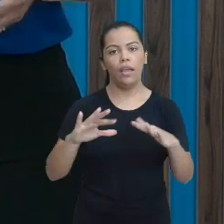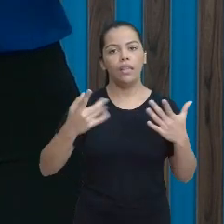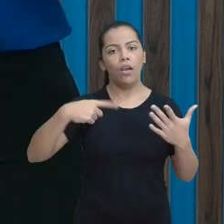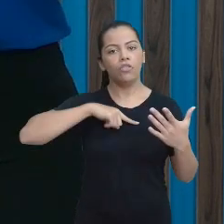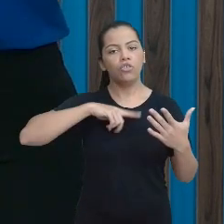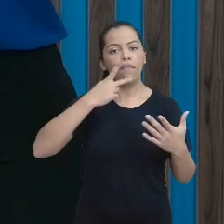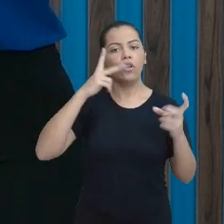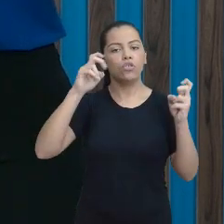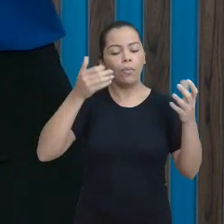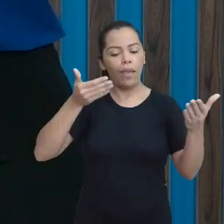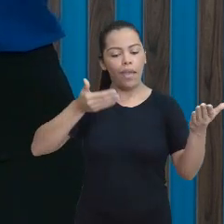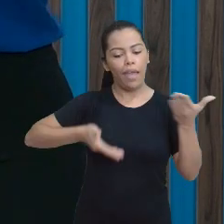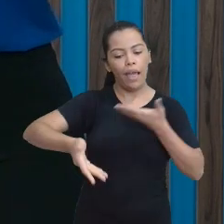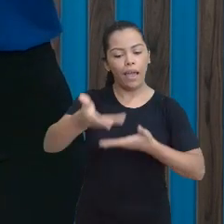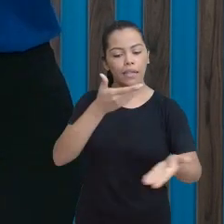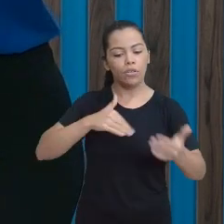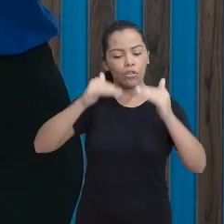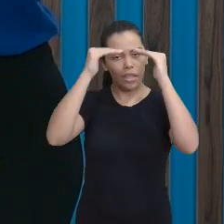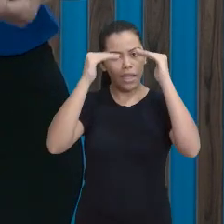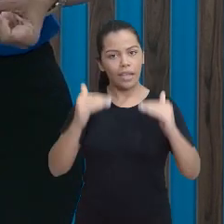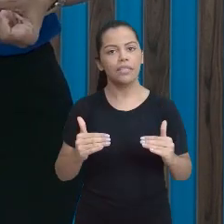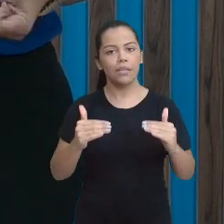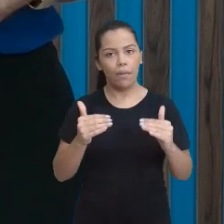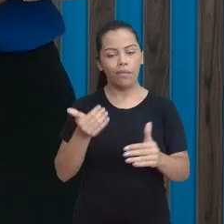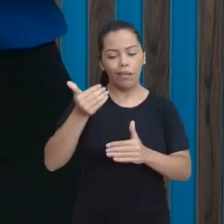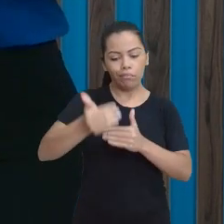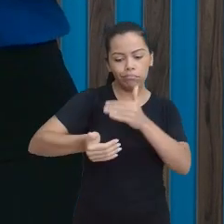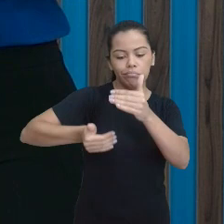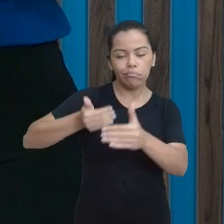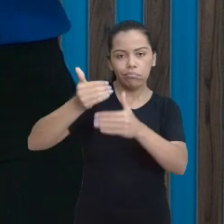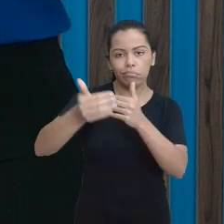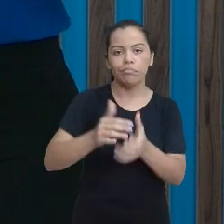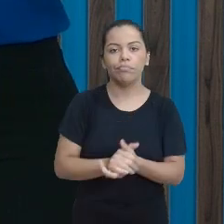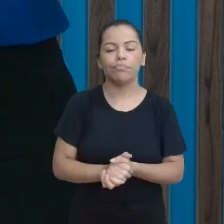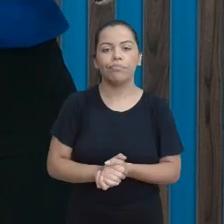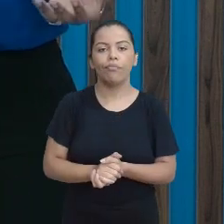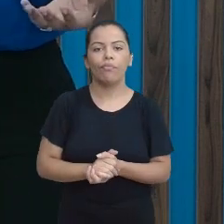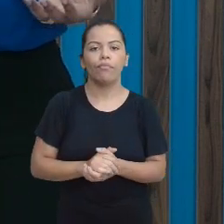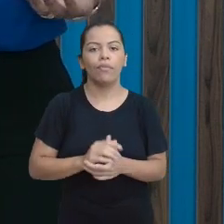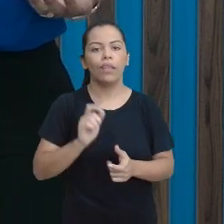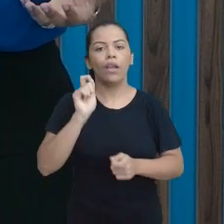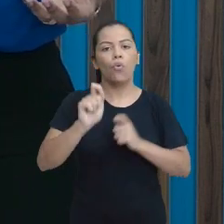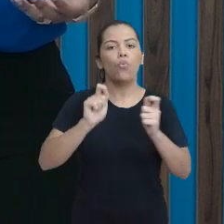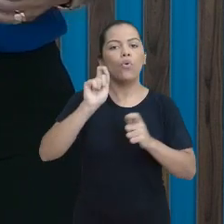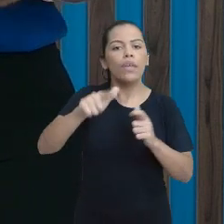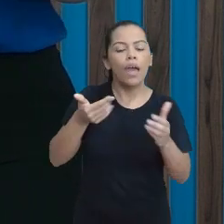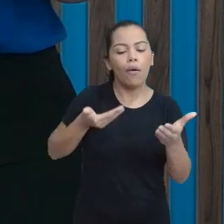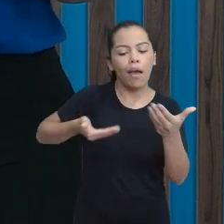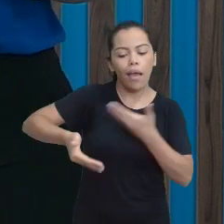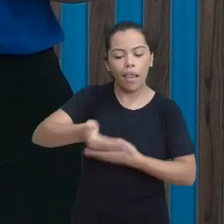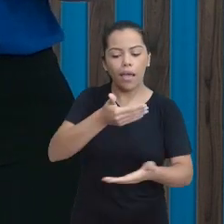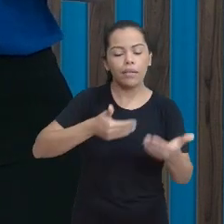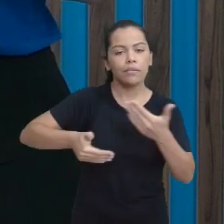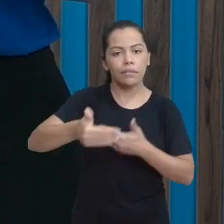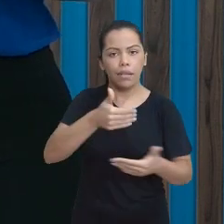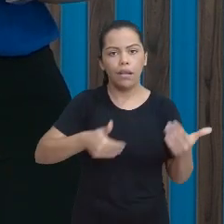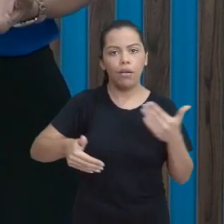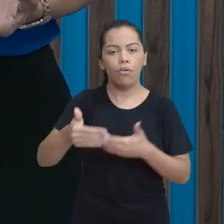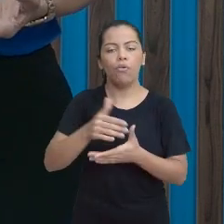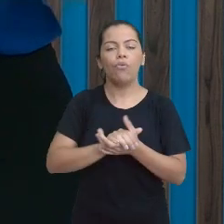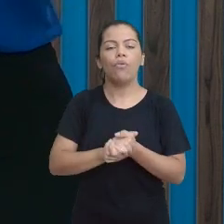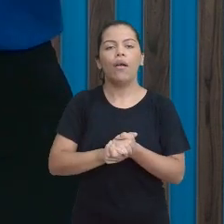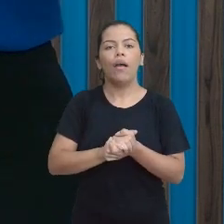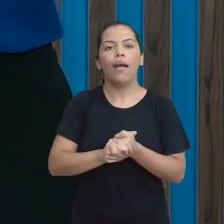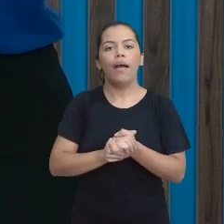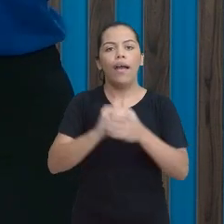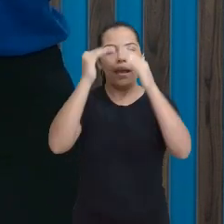respeitosas, a gente está falando de relações construtivas. E o que é uma relação respeitosa? O que é uma relação